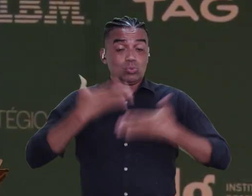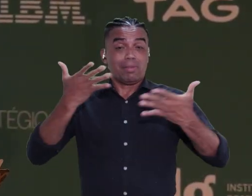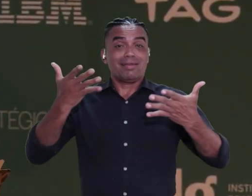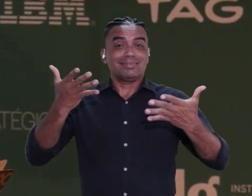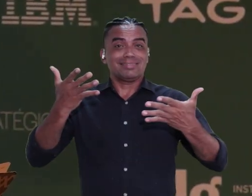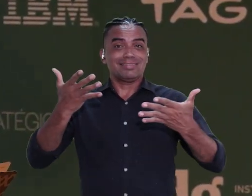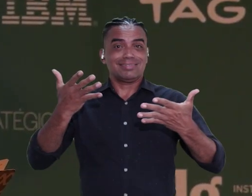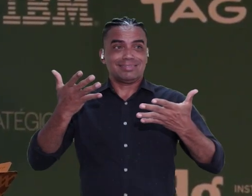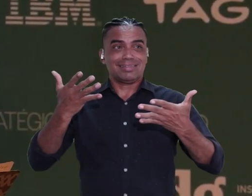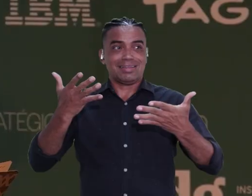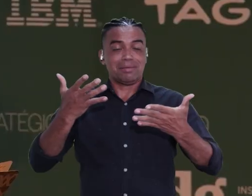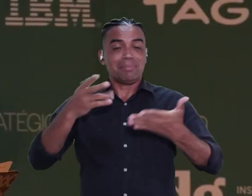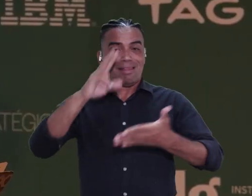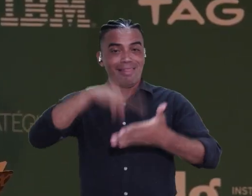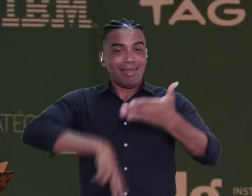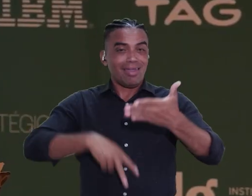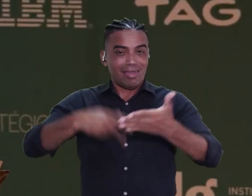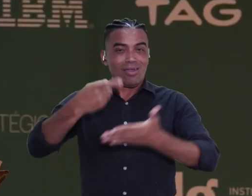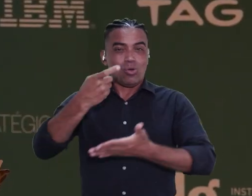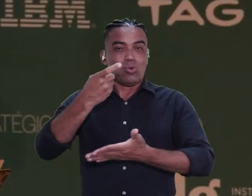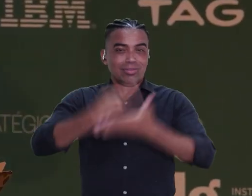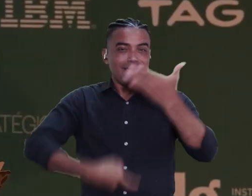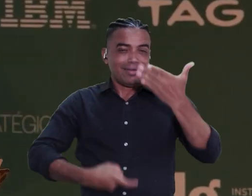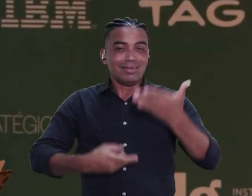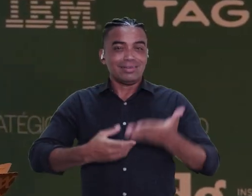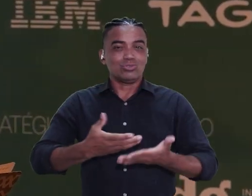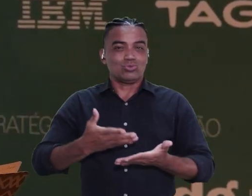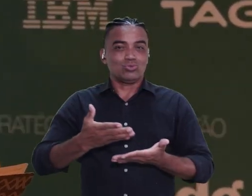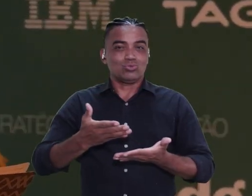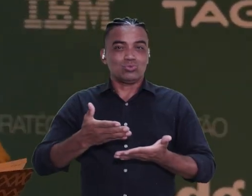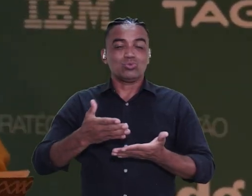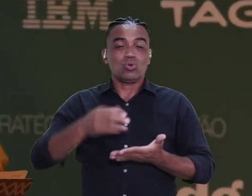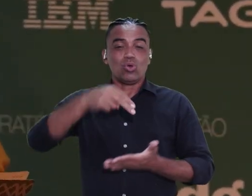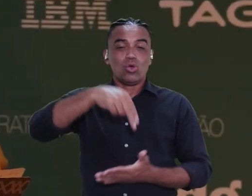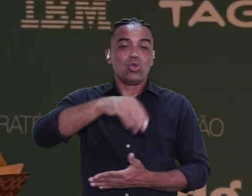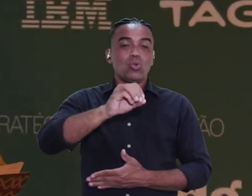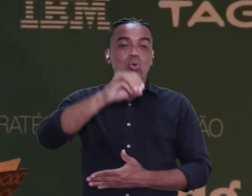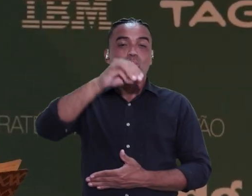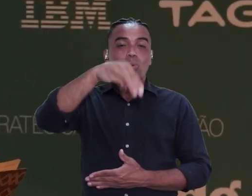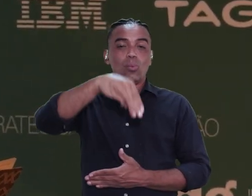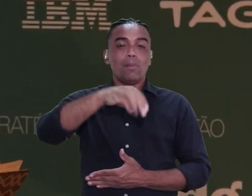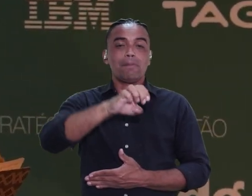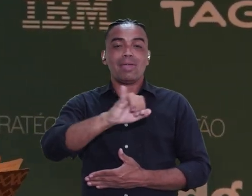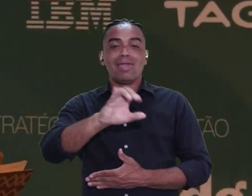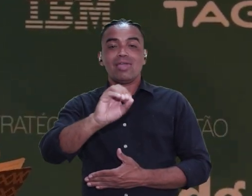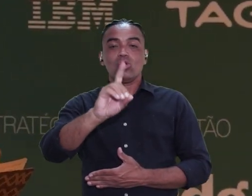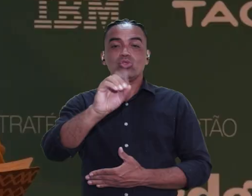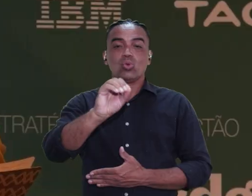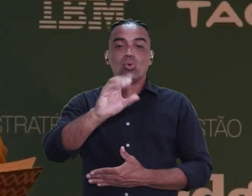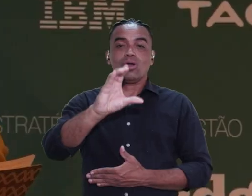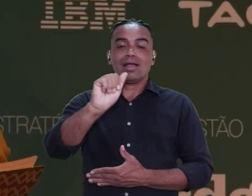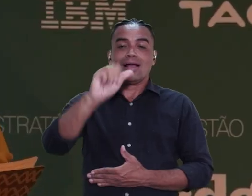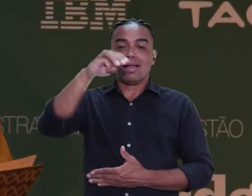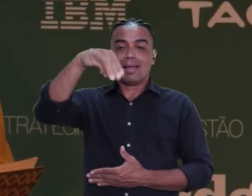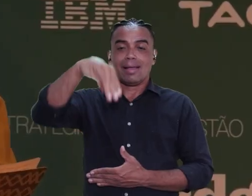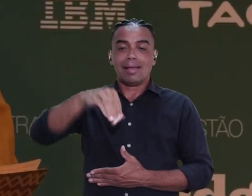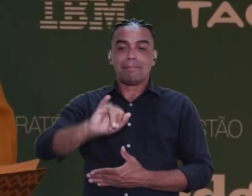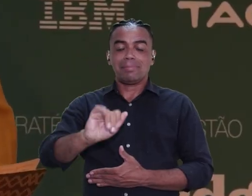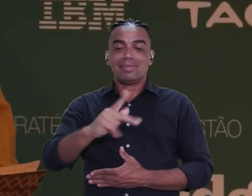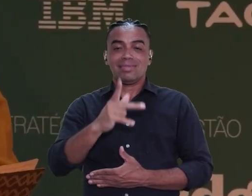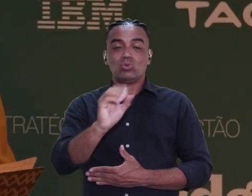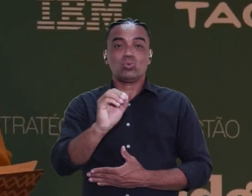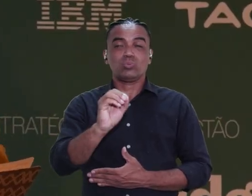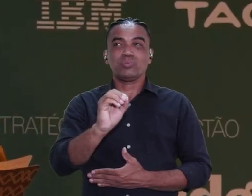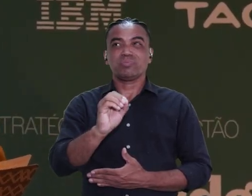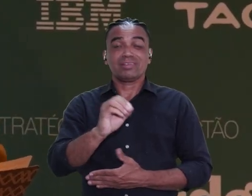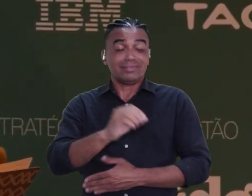mim, ao revisitar No Meio do Caminho, que é um poema que a gente lê na escola, né? No final do ensino